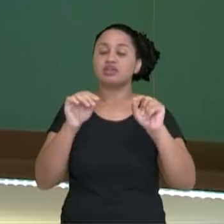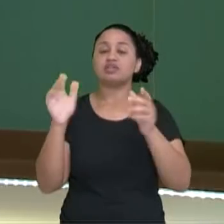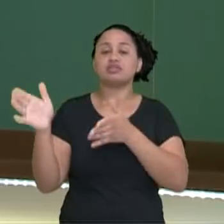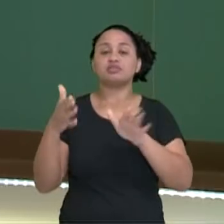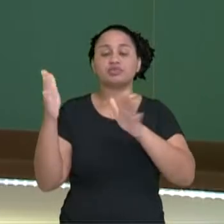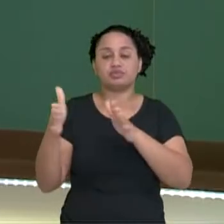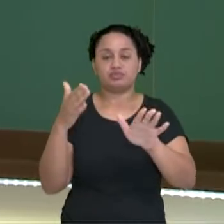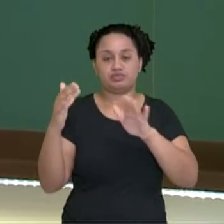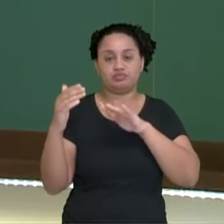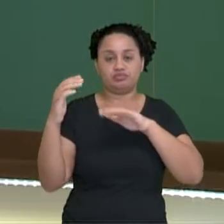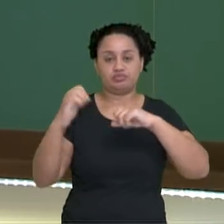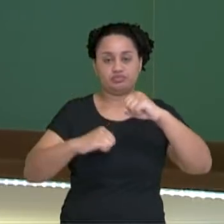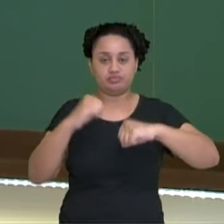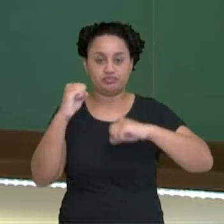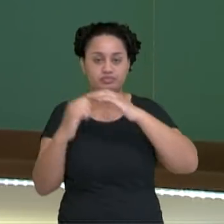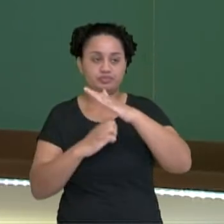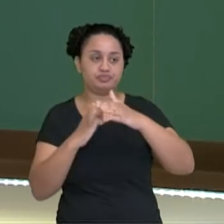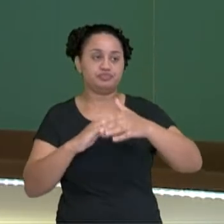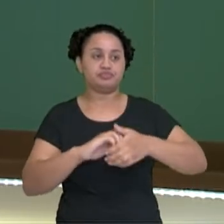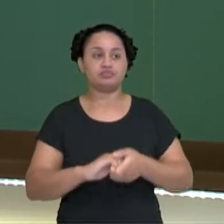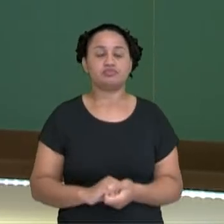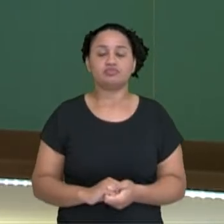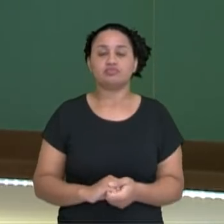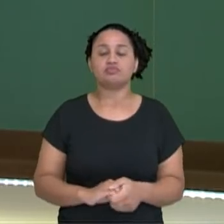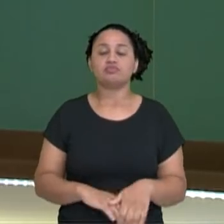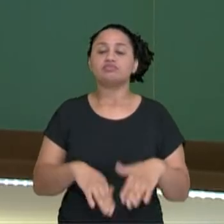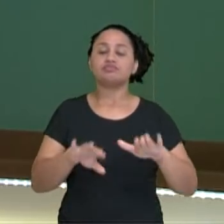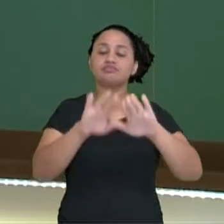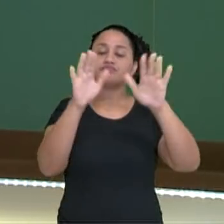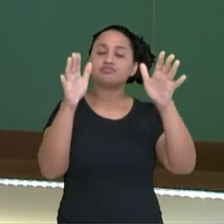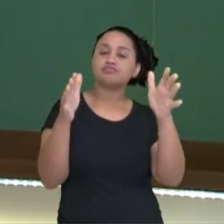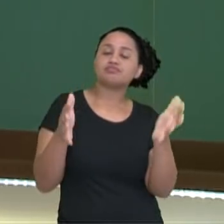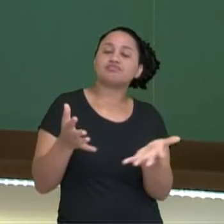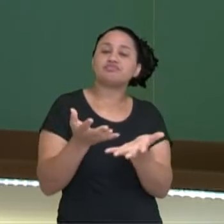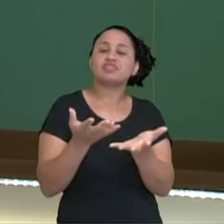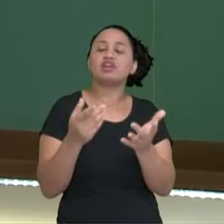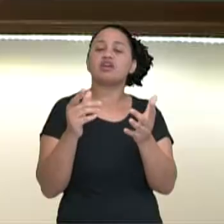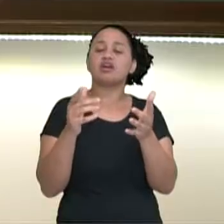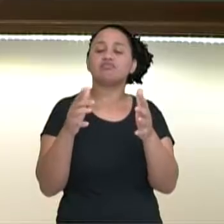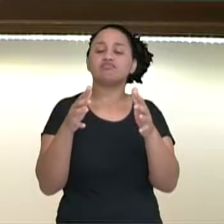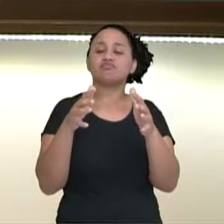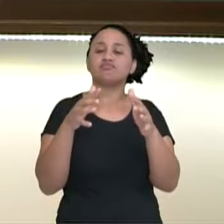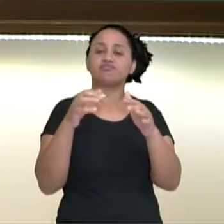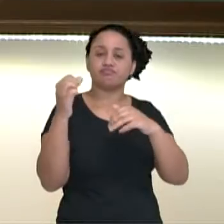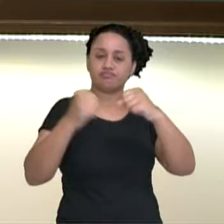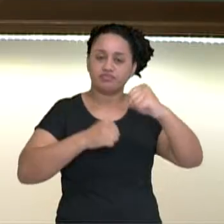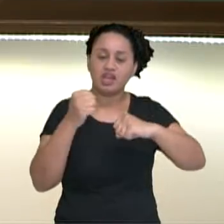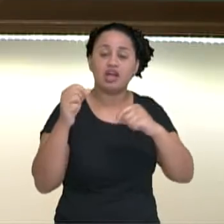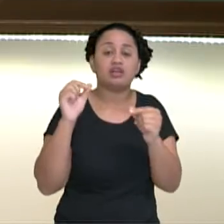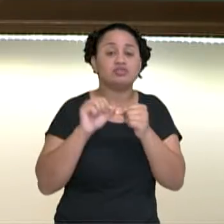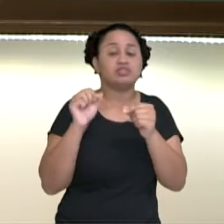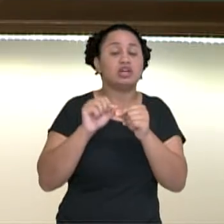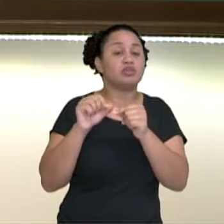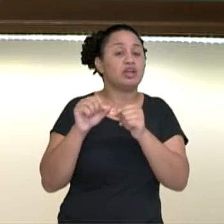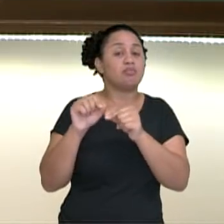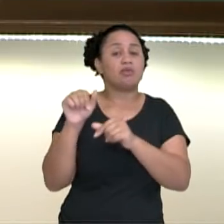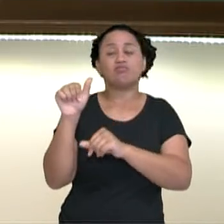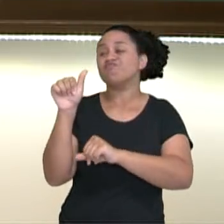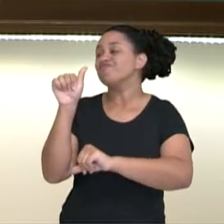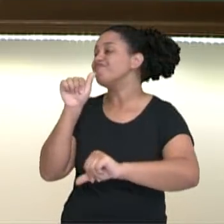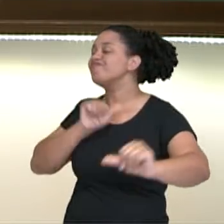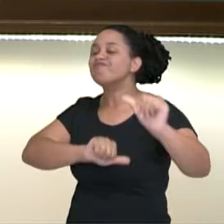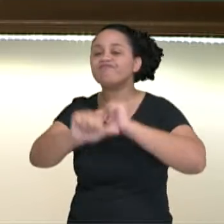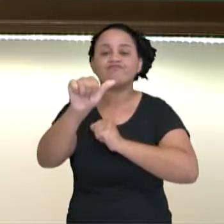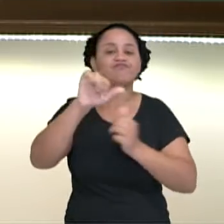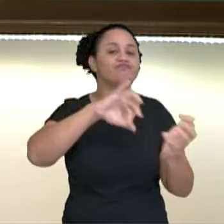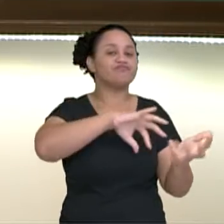produção industrial. As máquinas, elas provocaram uma revolução na humanidade. Quando a gente está